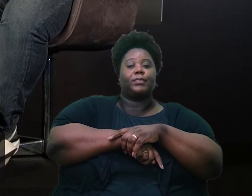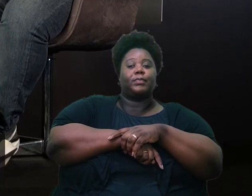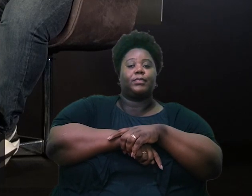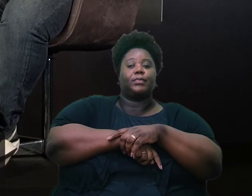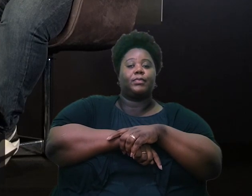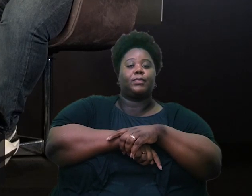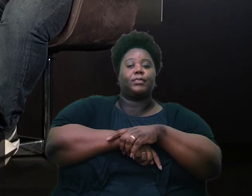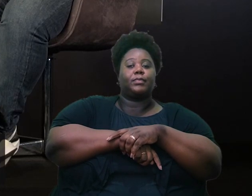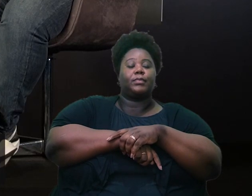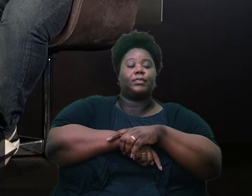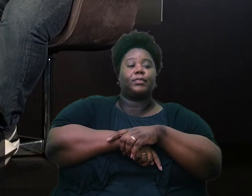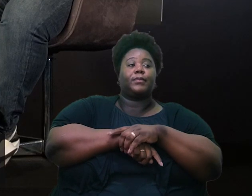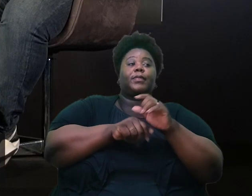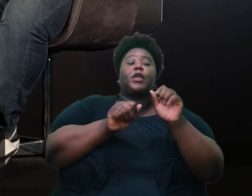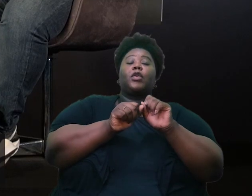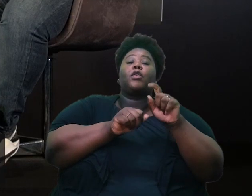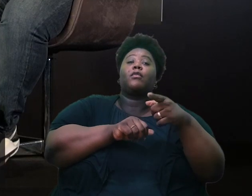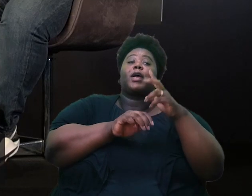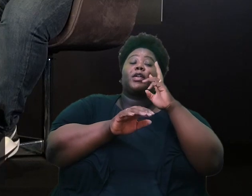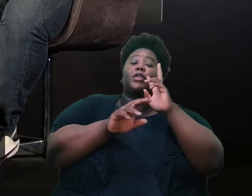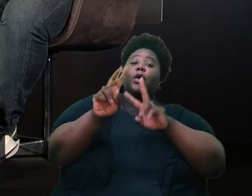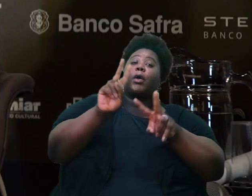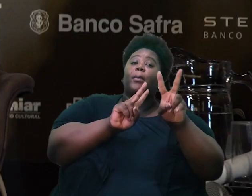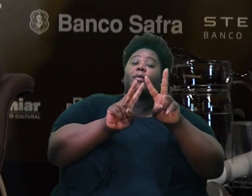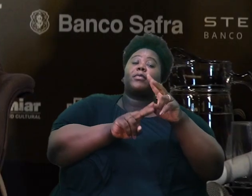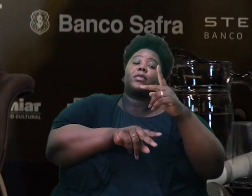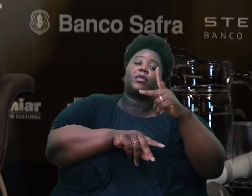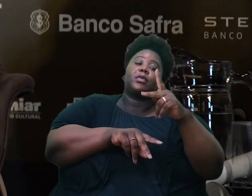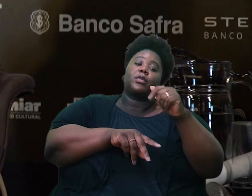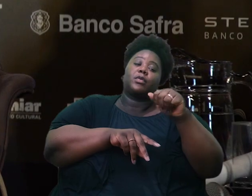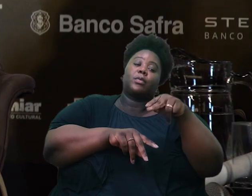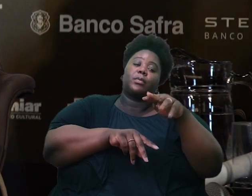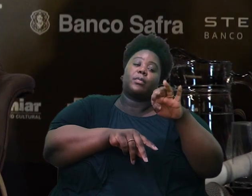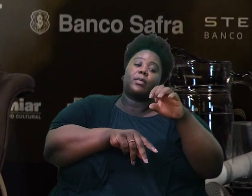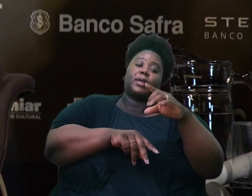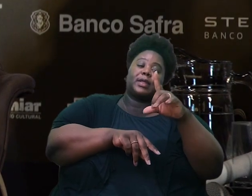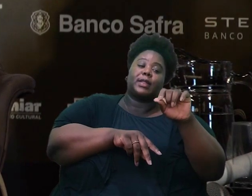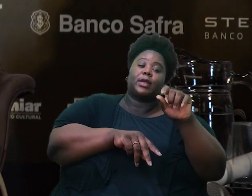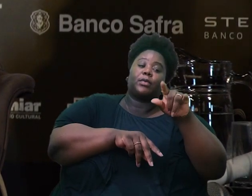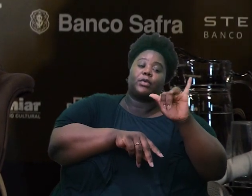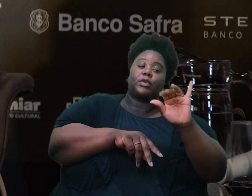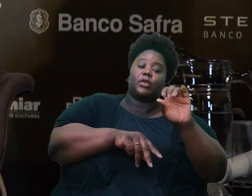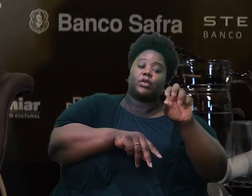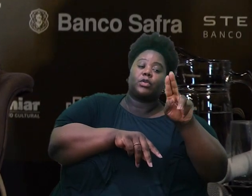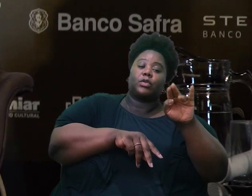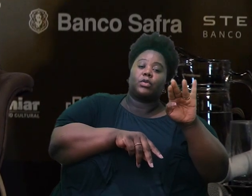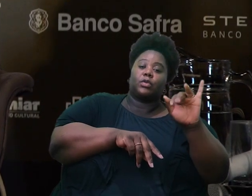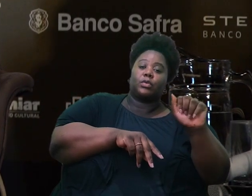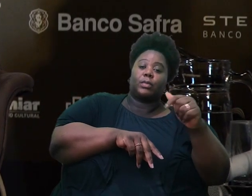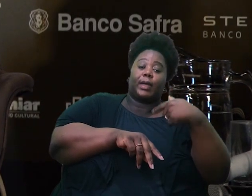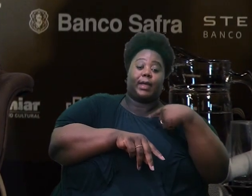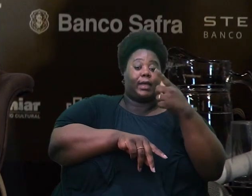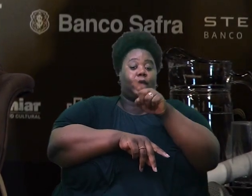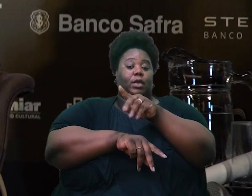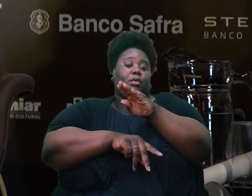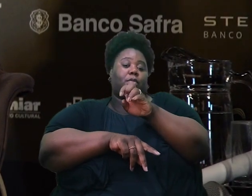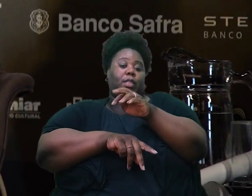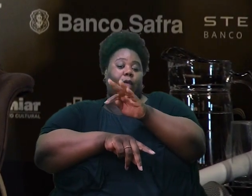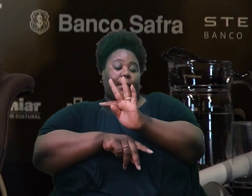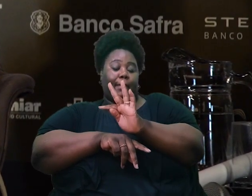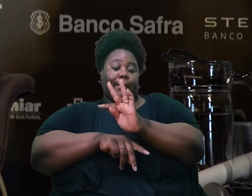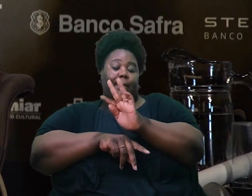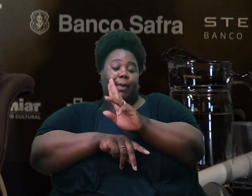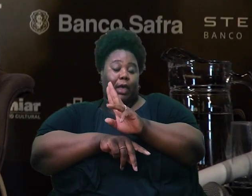só, eu trago uma figura do panteão Nagô-Yorubá. Mesmo eu vindo da tradição banto, né, eu